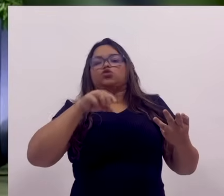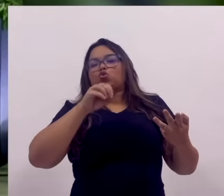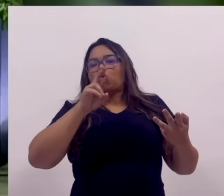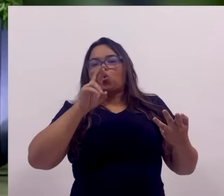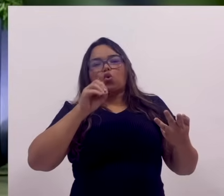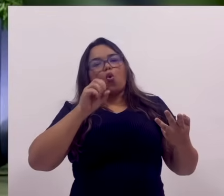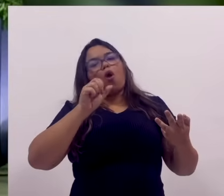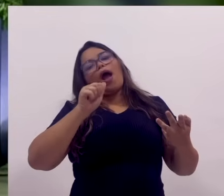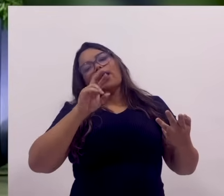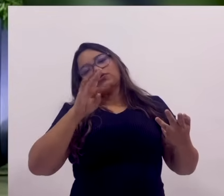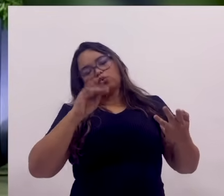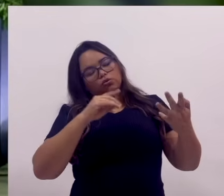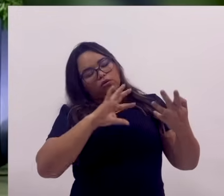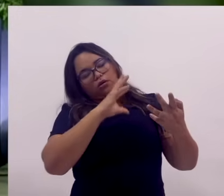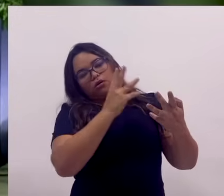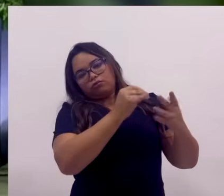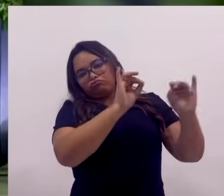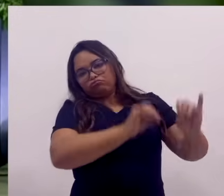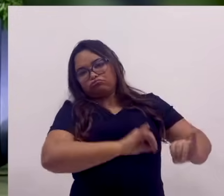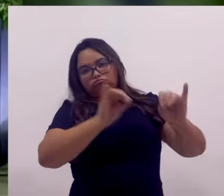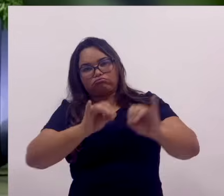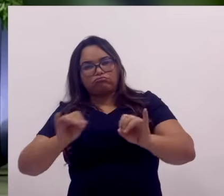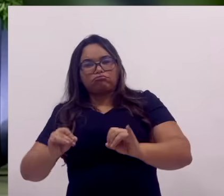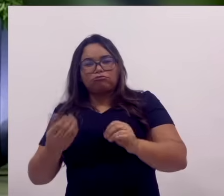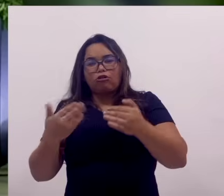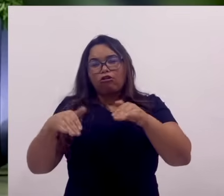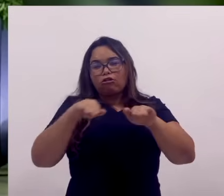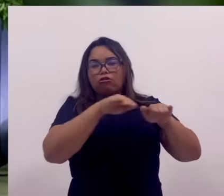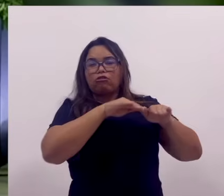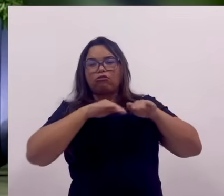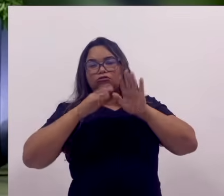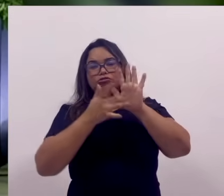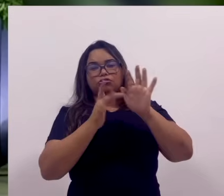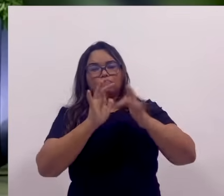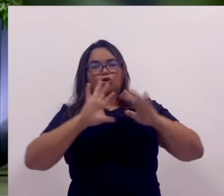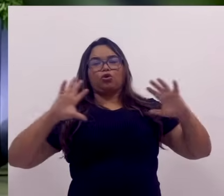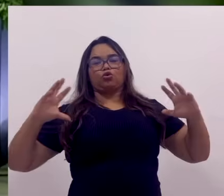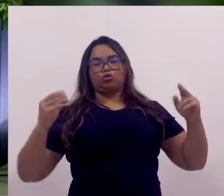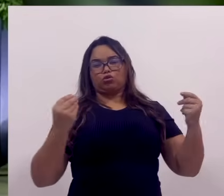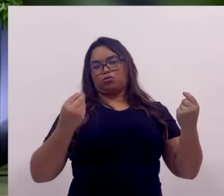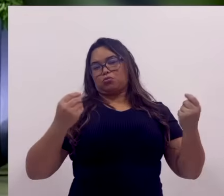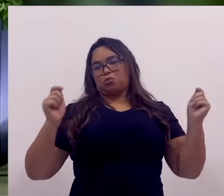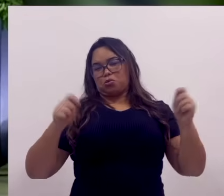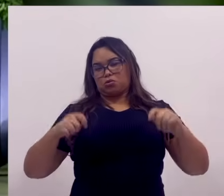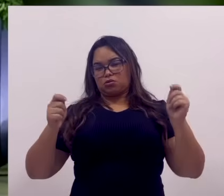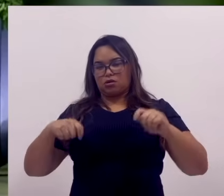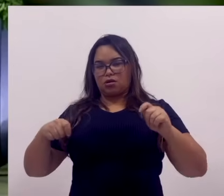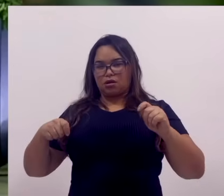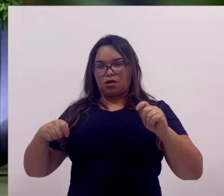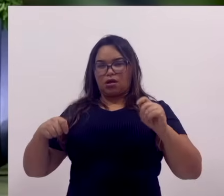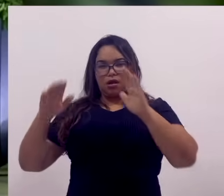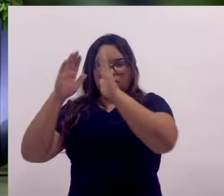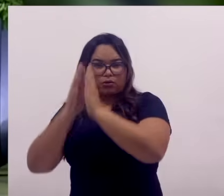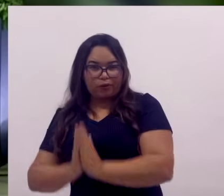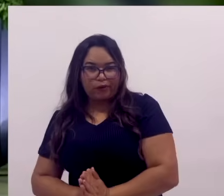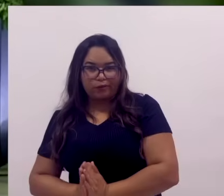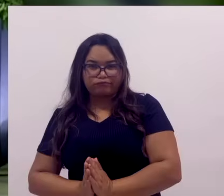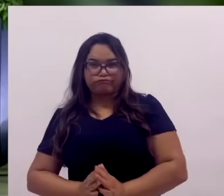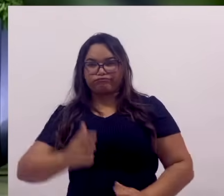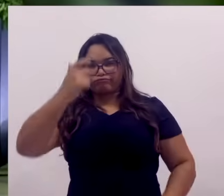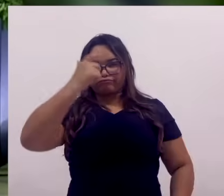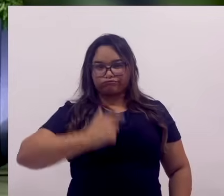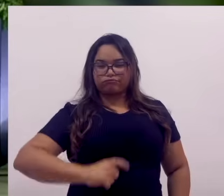adorar a todos. Foi um documento ecumênico que ele comissionou. Então chegou o comprometimento e o